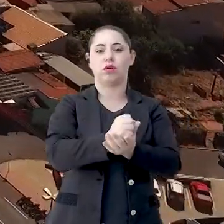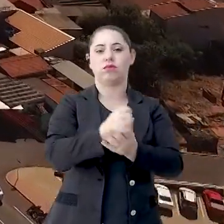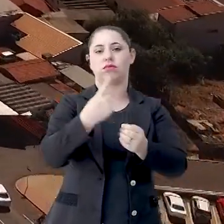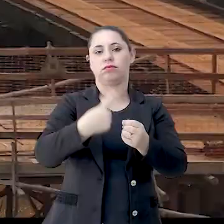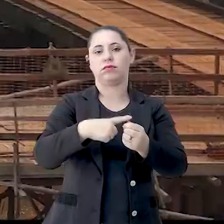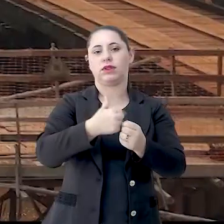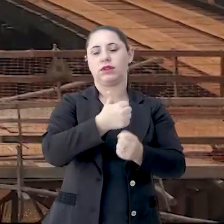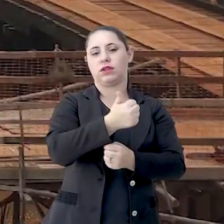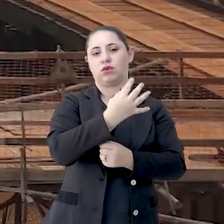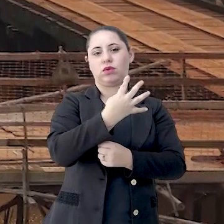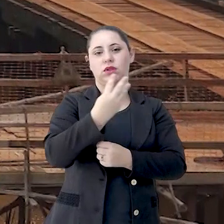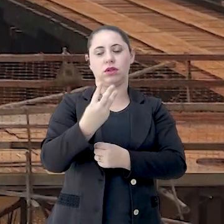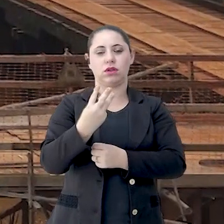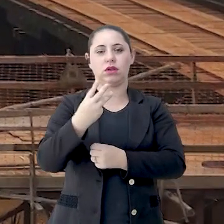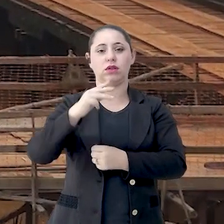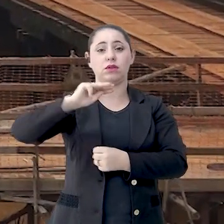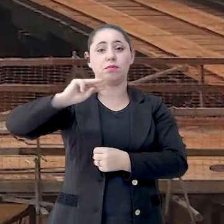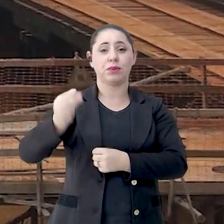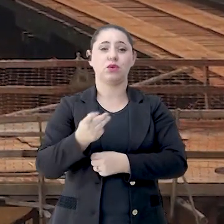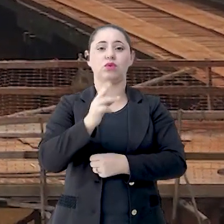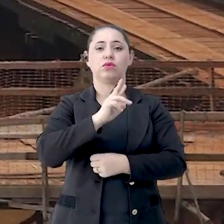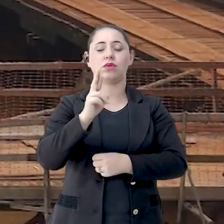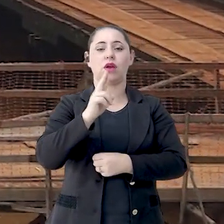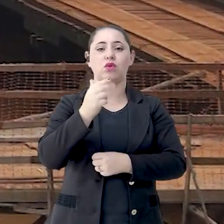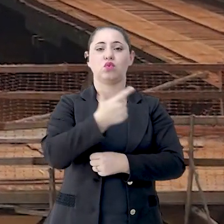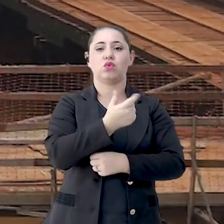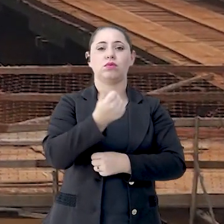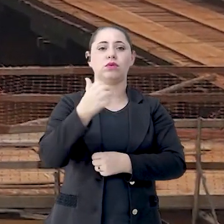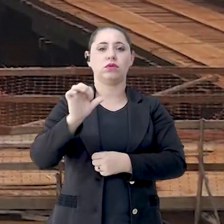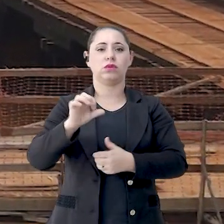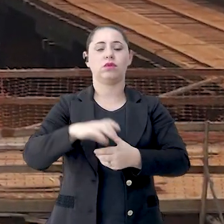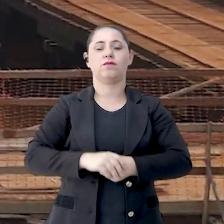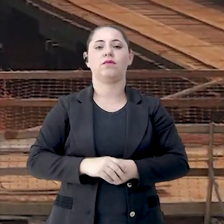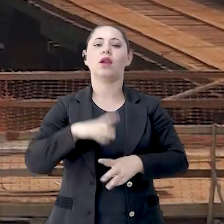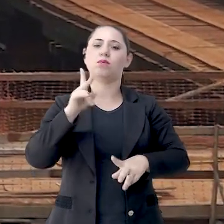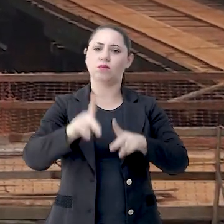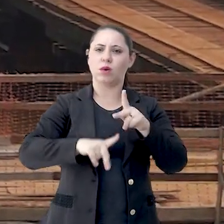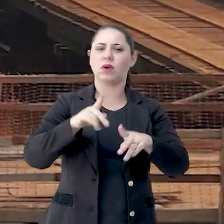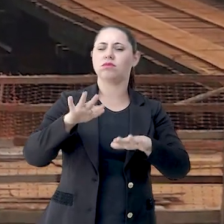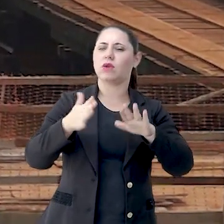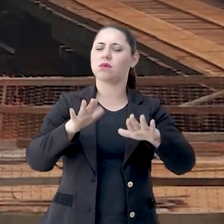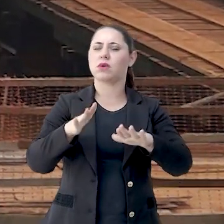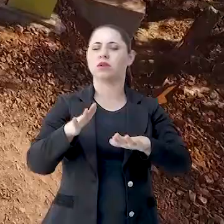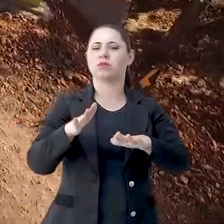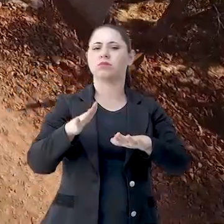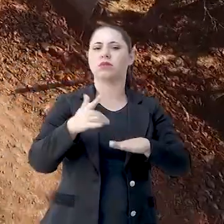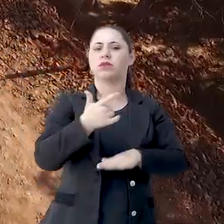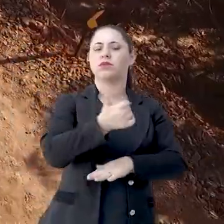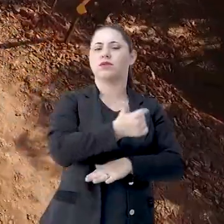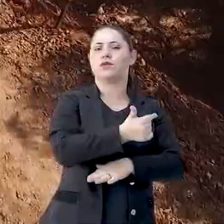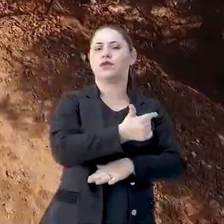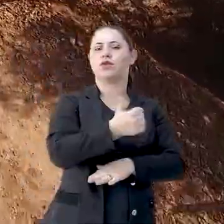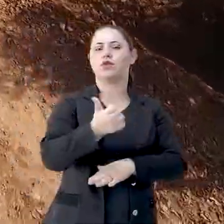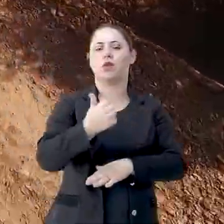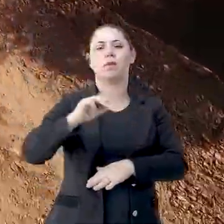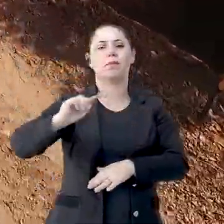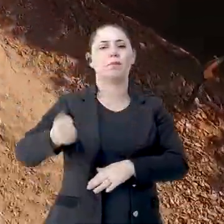habitantes. A construção da ponte de concreto sobre o córrego Cascavel é uma obra com orçamento